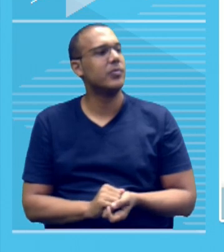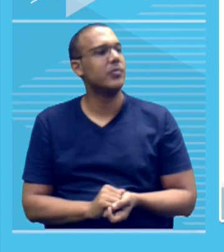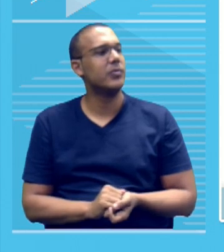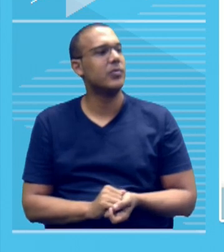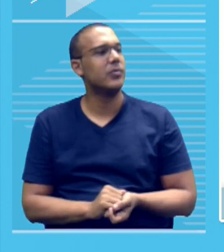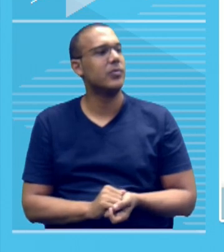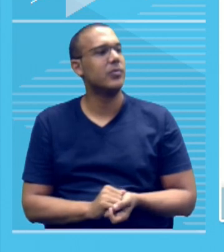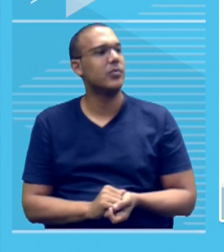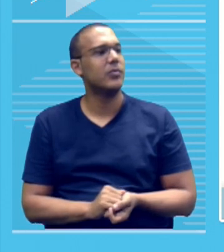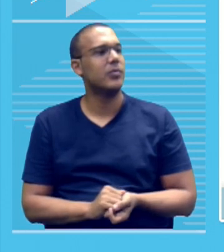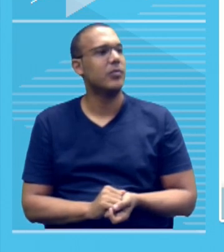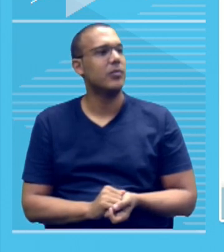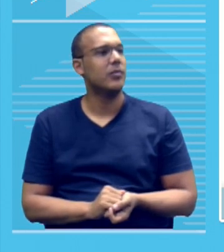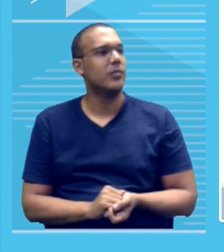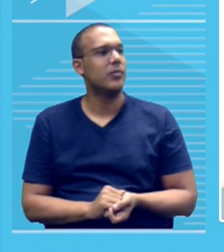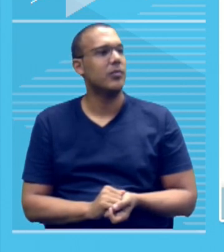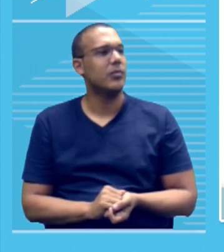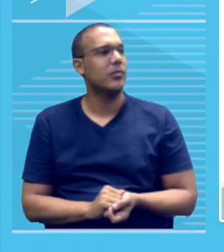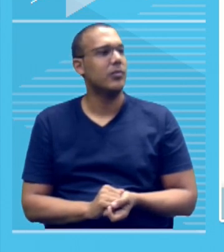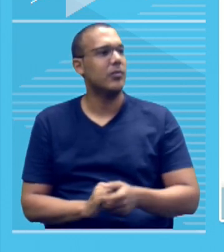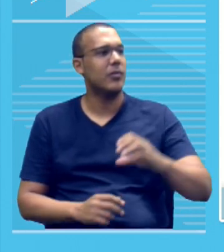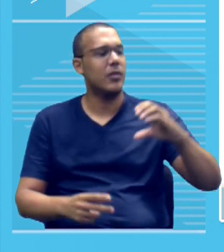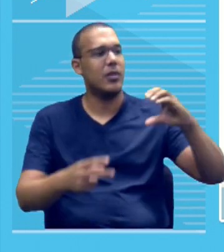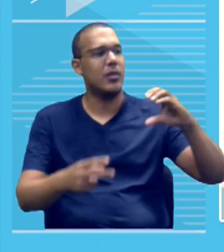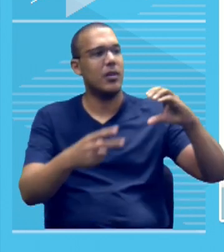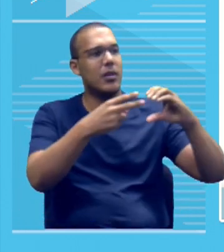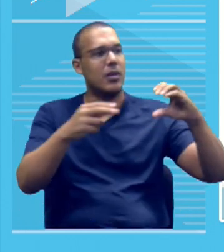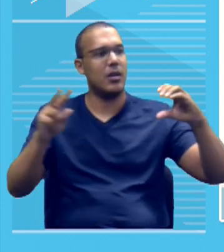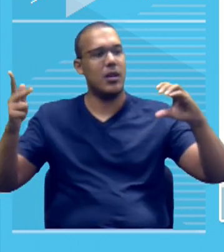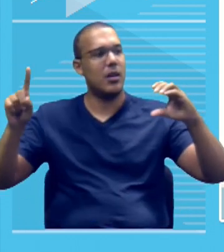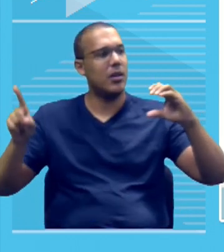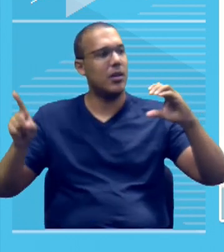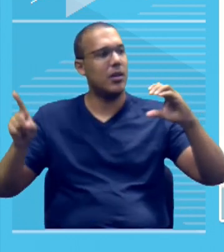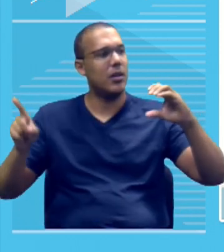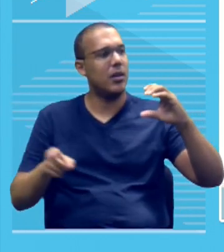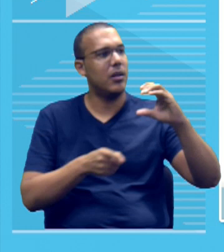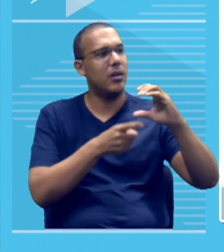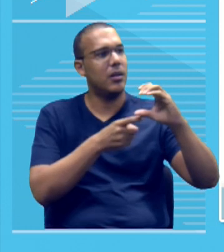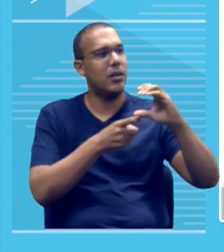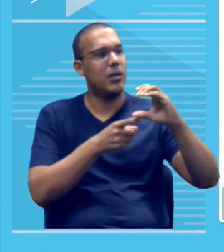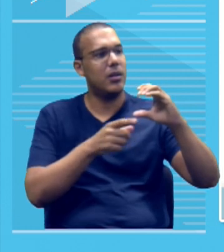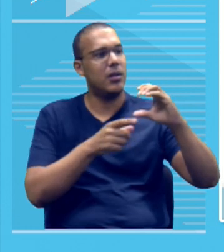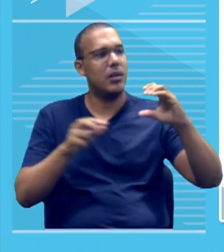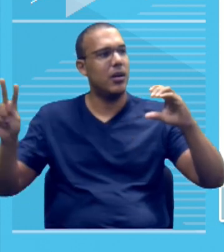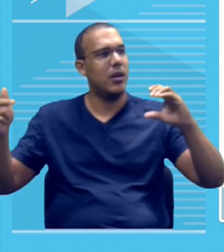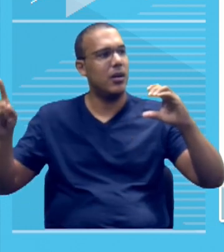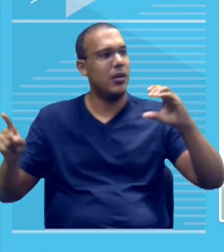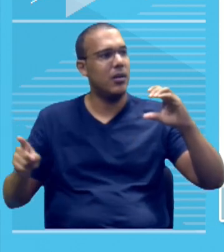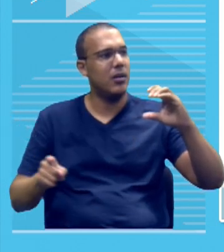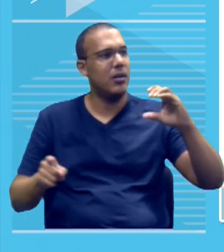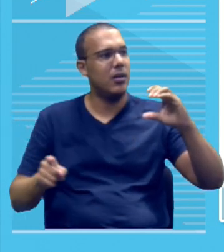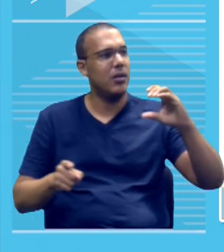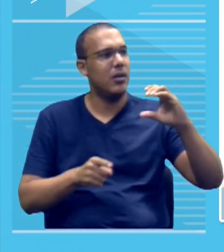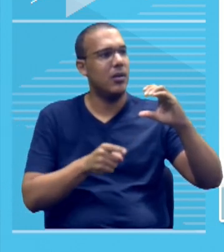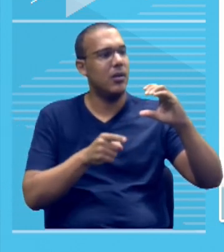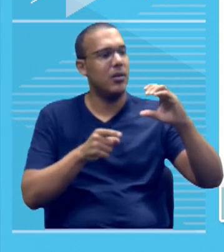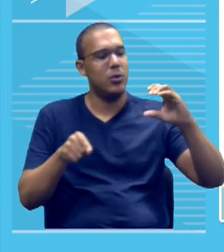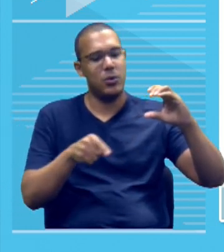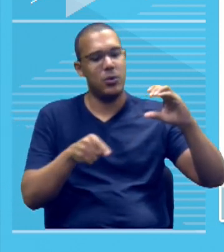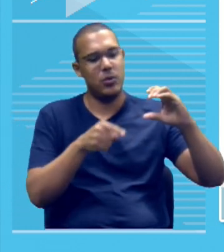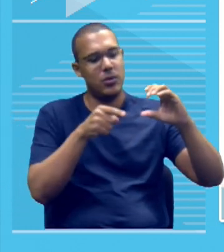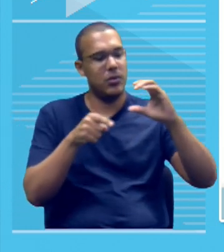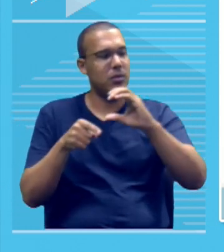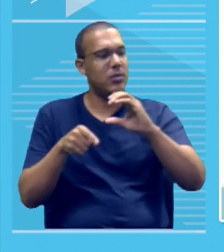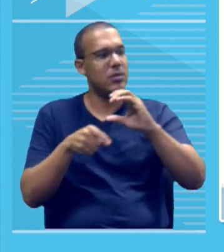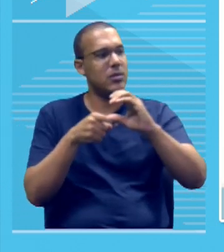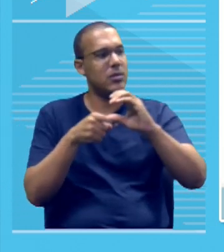cor, né? Olha só, é como se eu adicionasse esse hidrogênio aqui e o outro aqui, ó. Tanto faz agora, né? Aí vai tornar